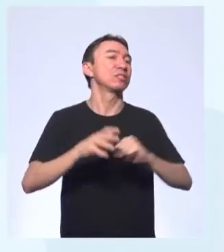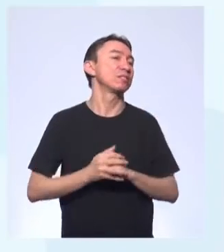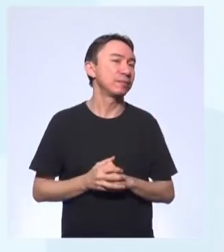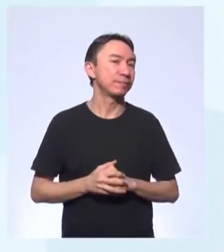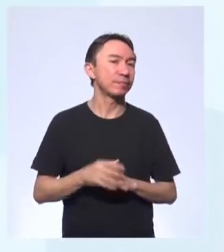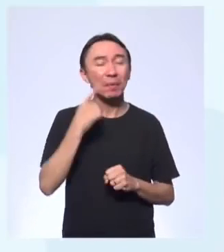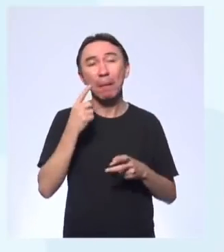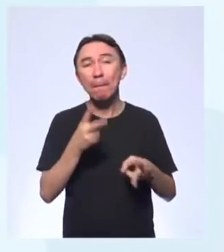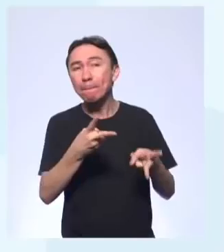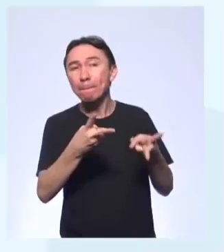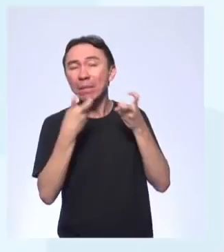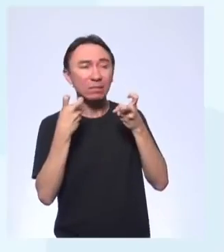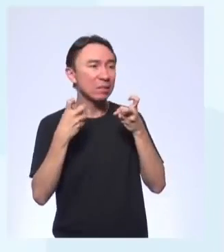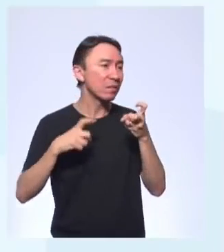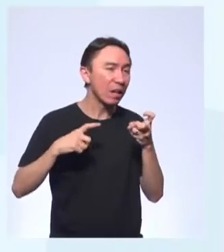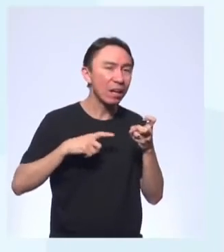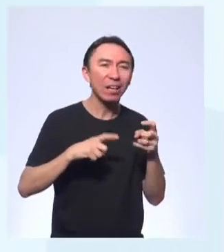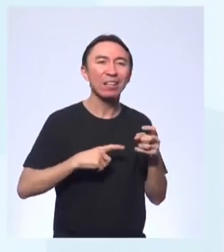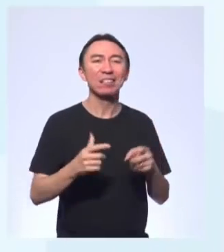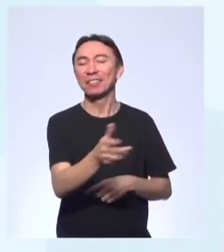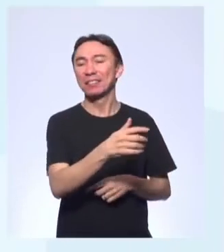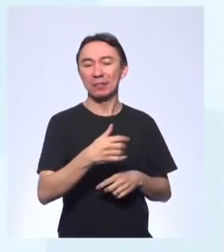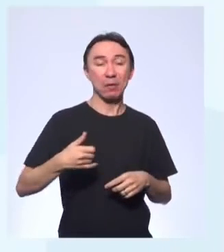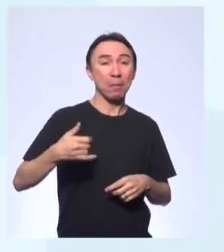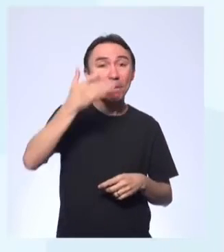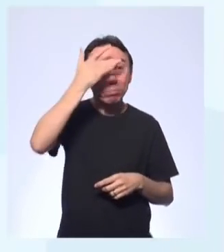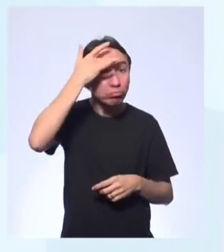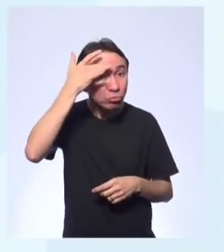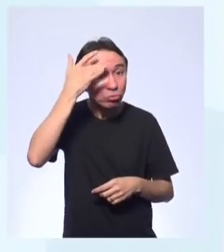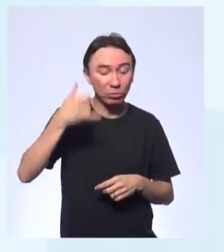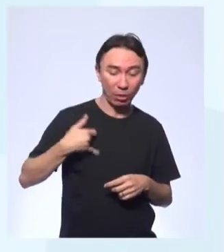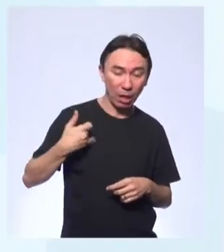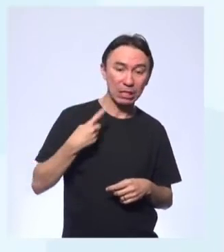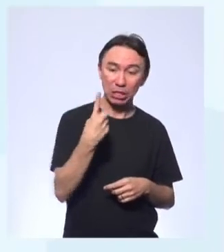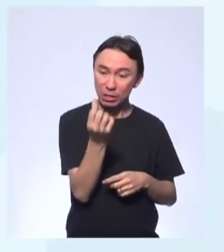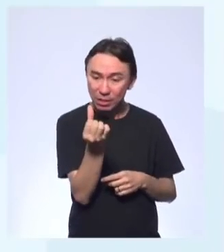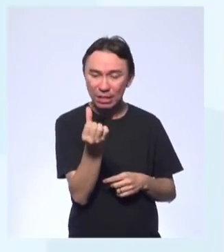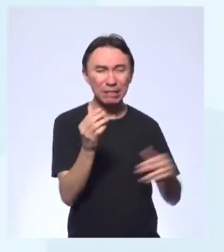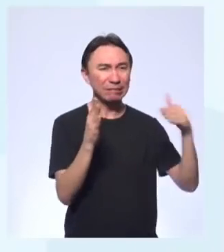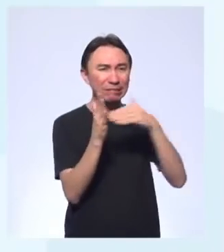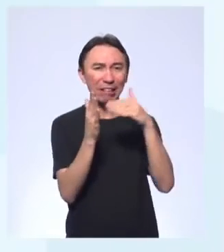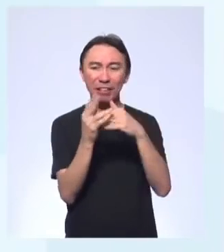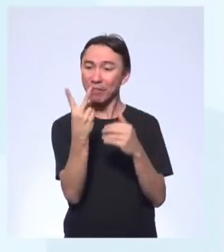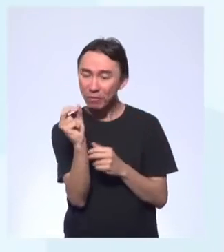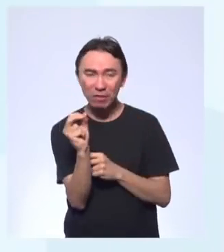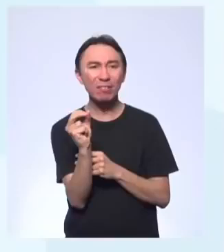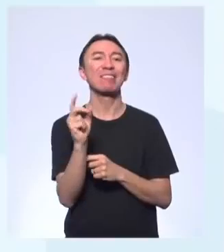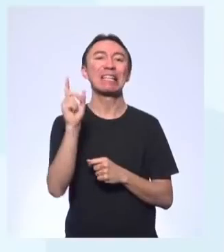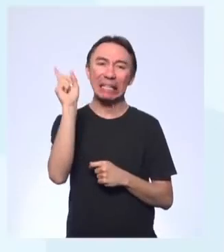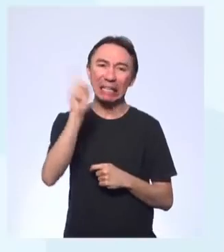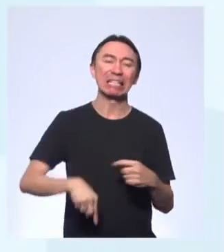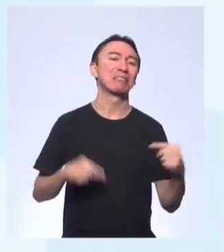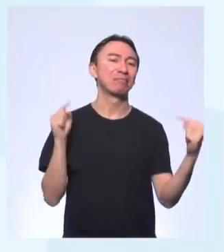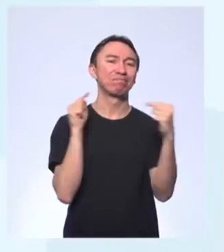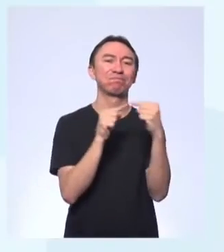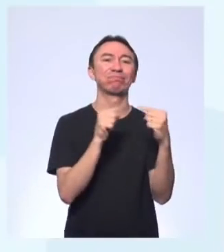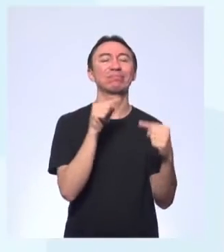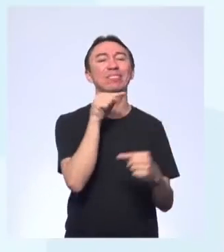de morte entre os indivíduos de 16 e 20 anos está relacionada ao álcool. Então,